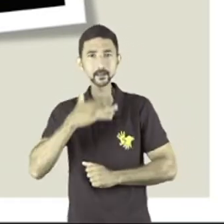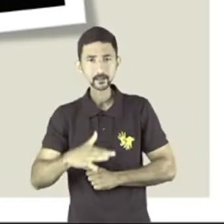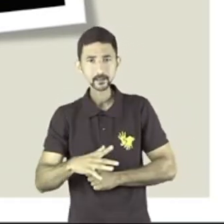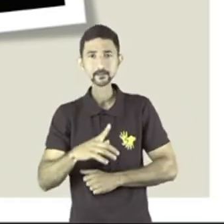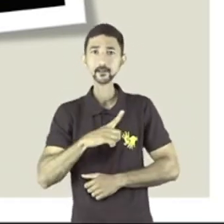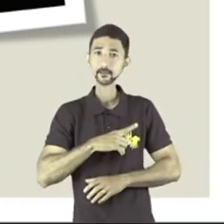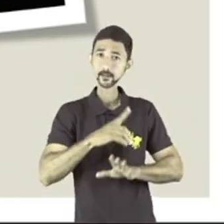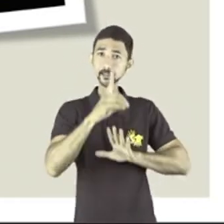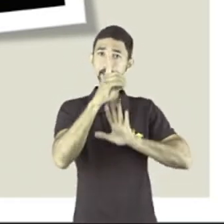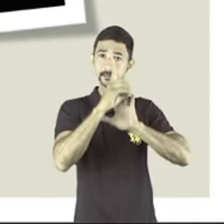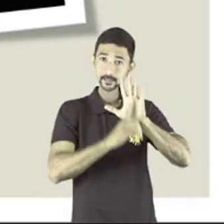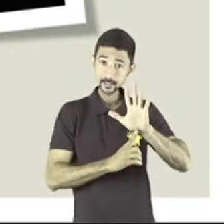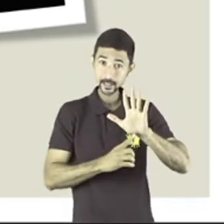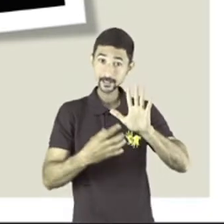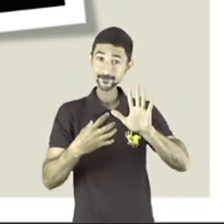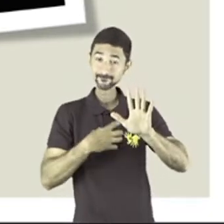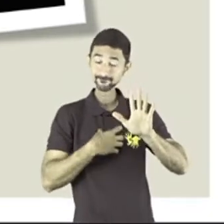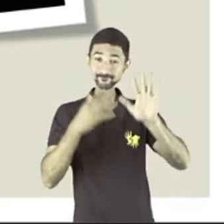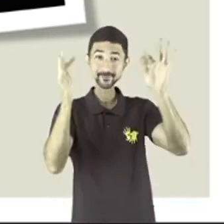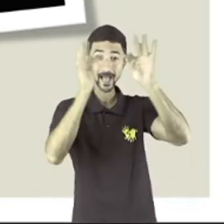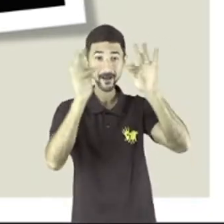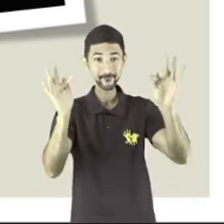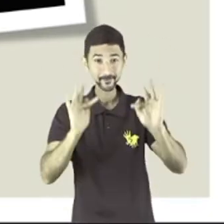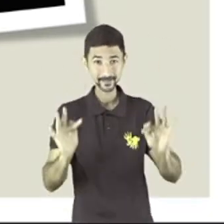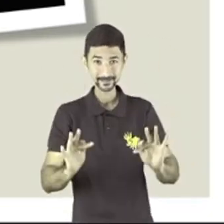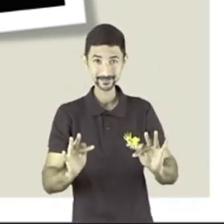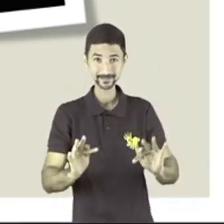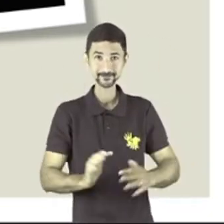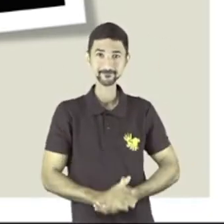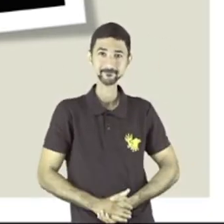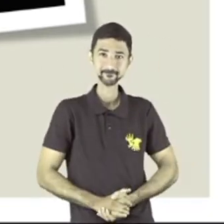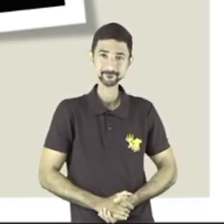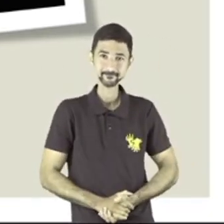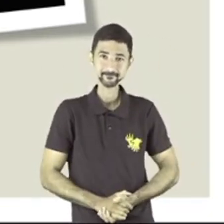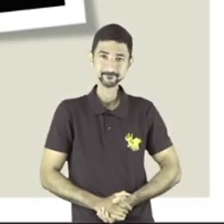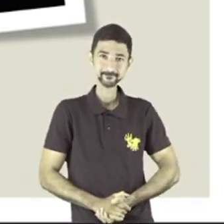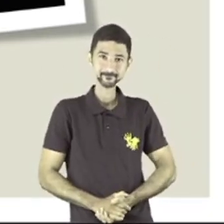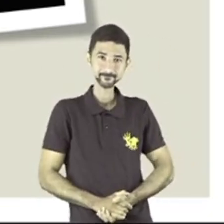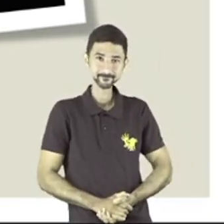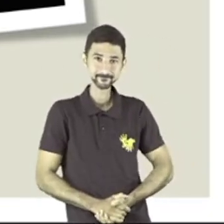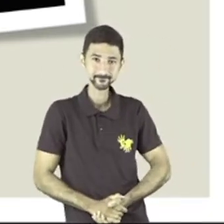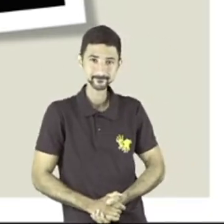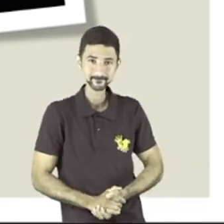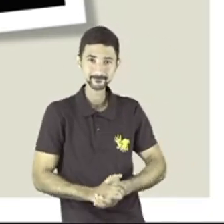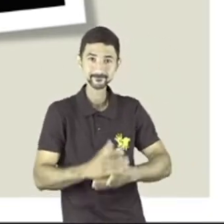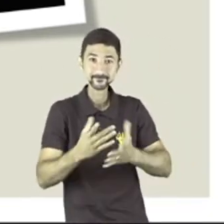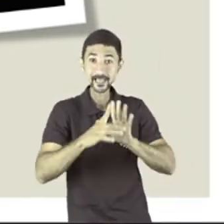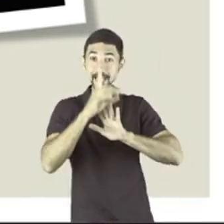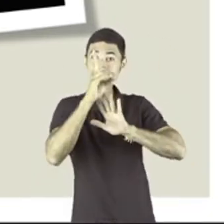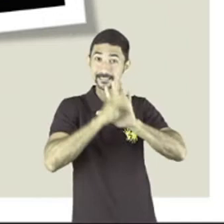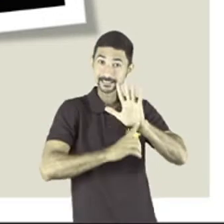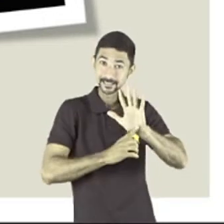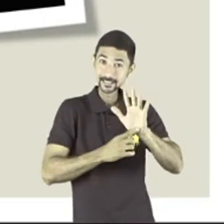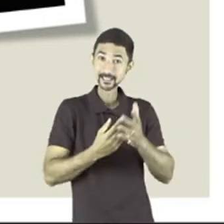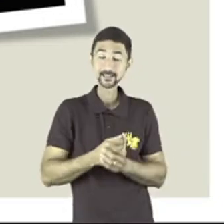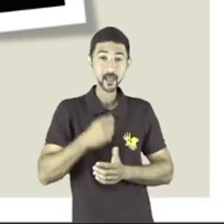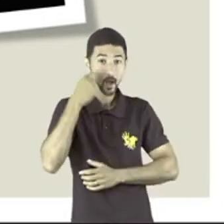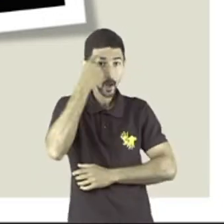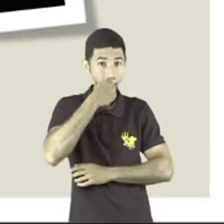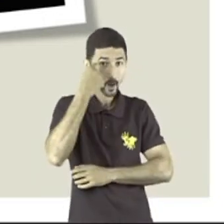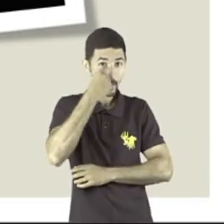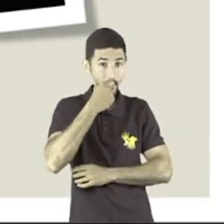tem direito a ser feliz. Esses são os direitos segundo a